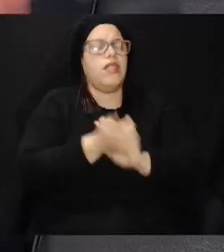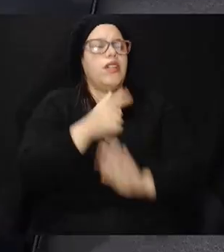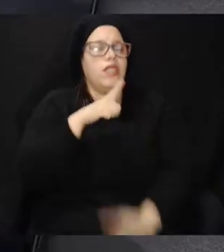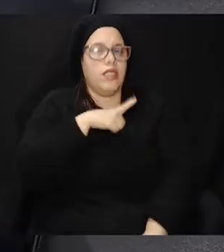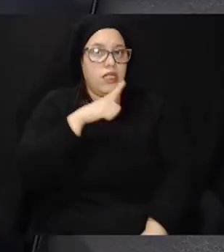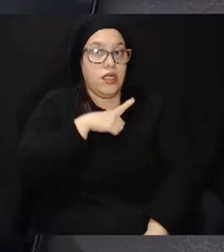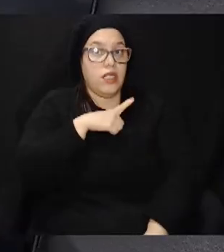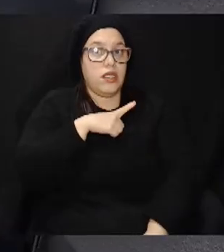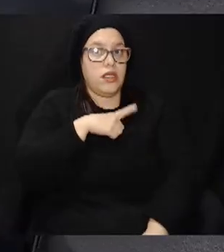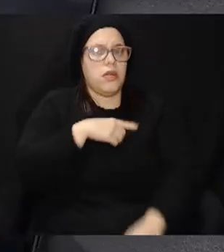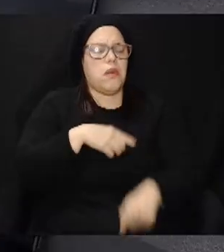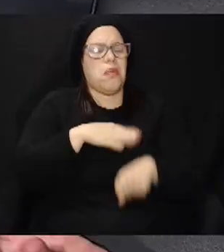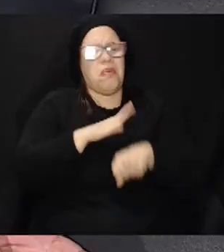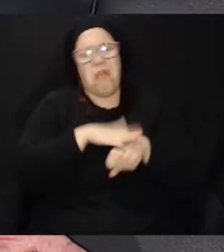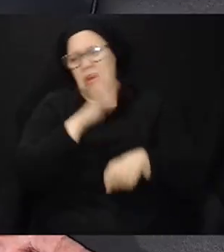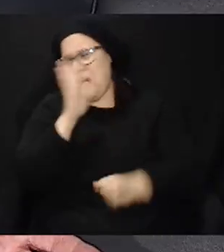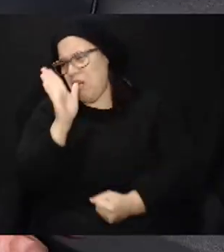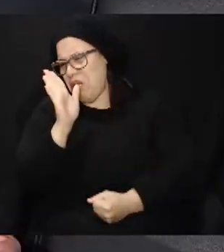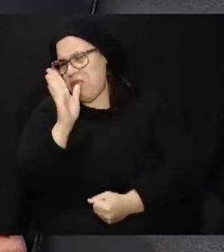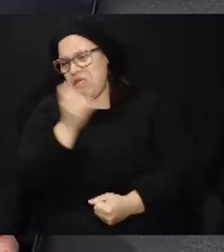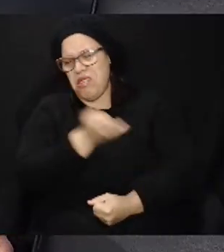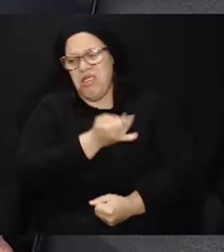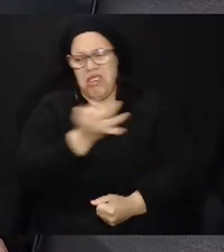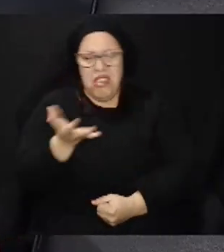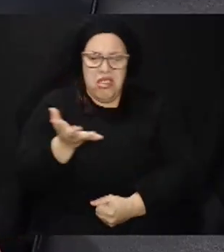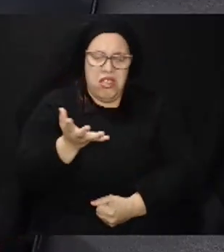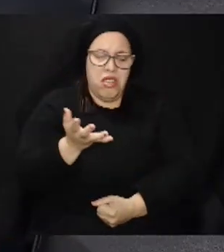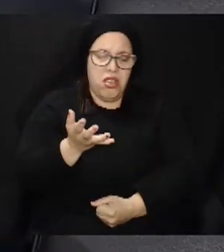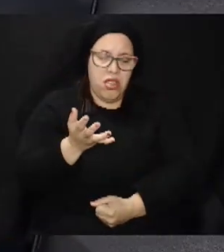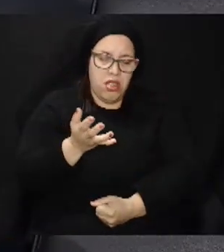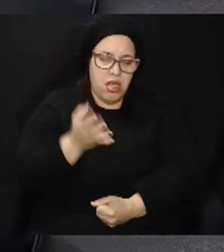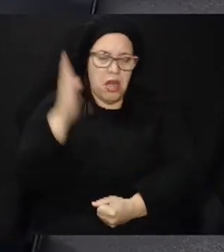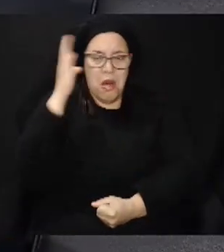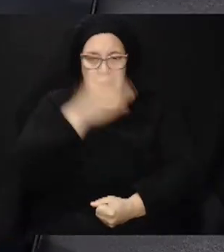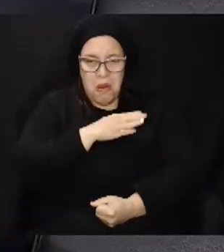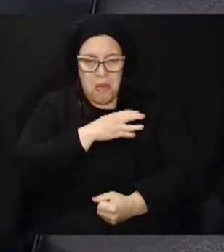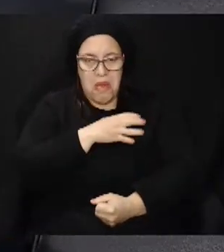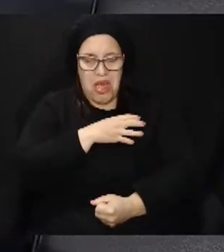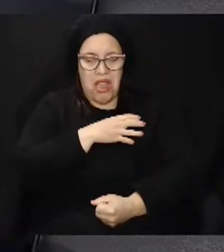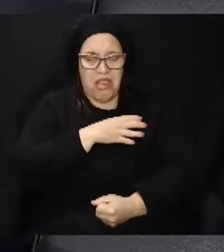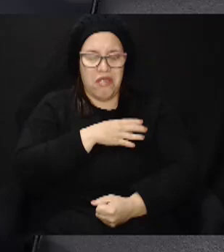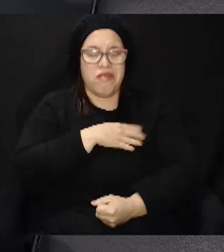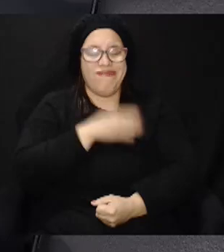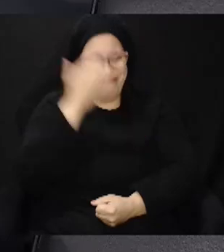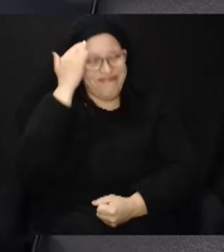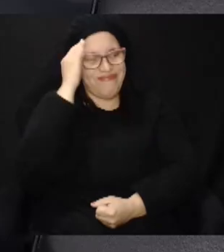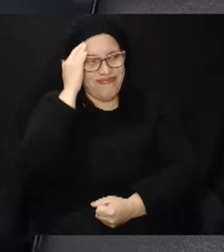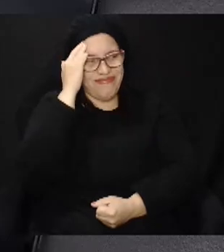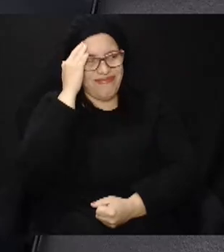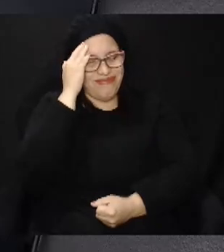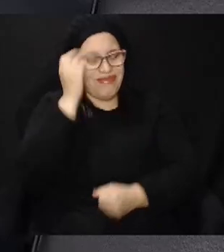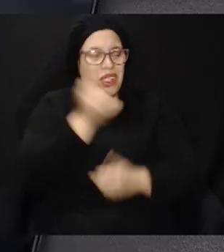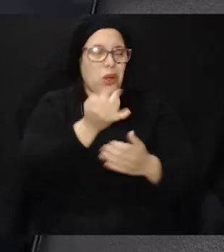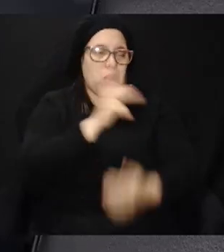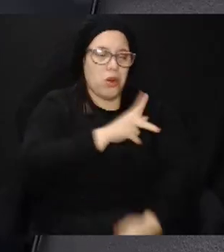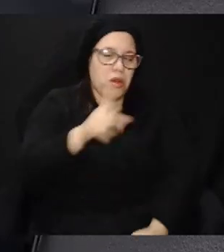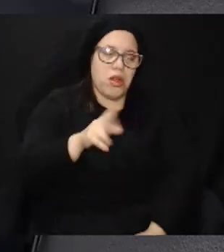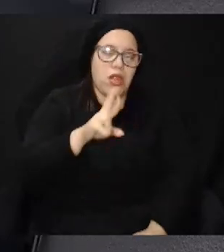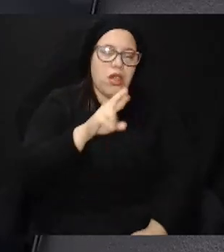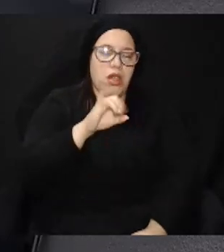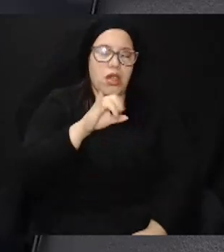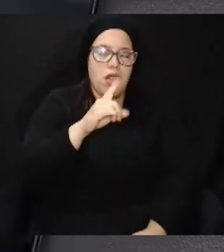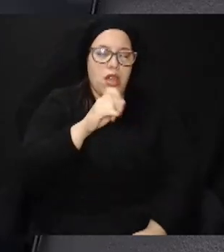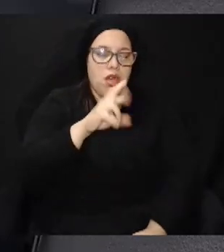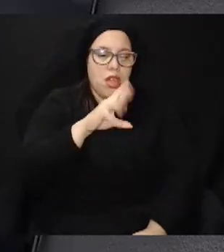muito mais quantidade do que os maus caráteres. Então, assim, quando o professor Ricardo Saeg apresenta a ideia